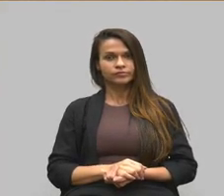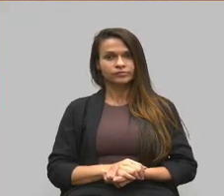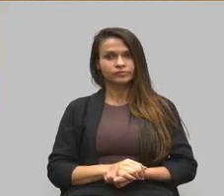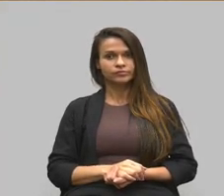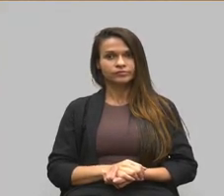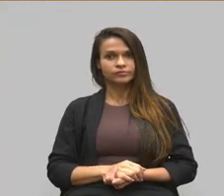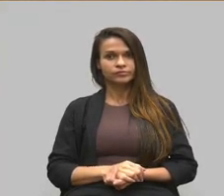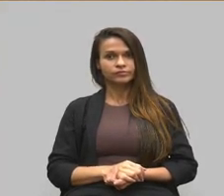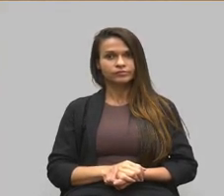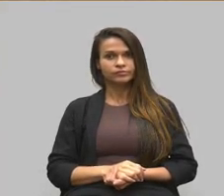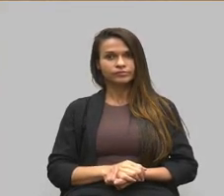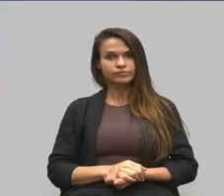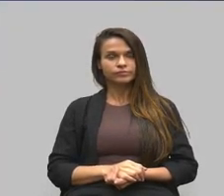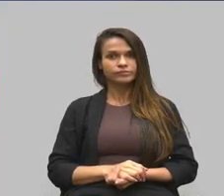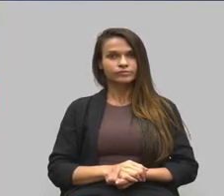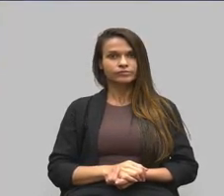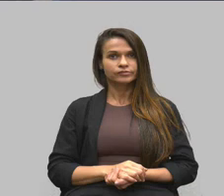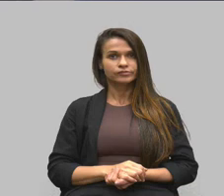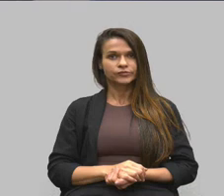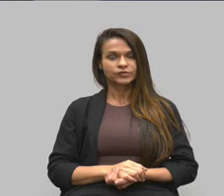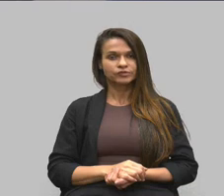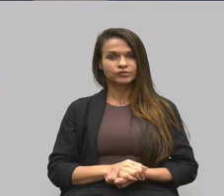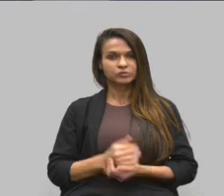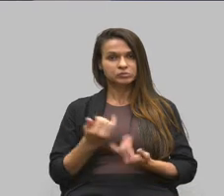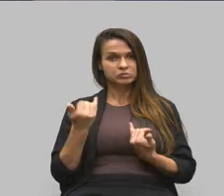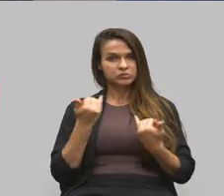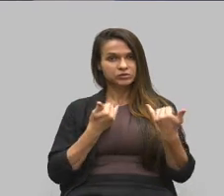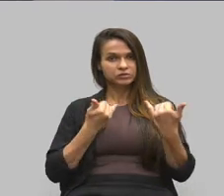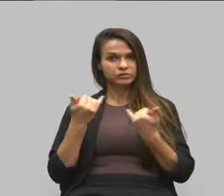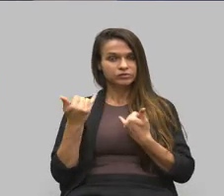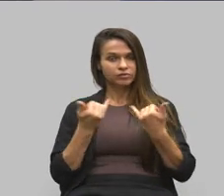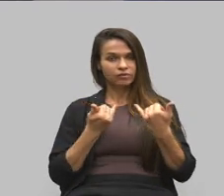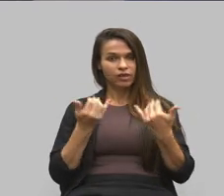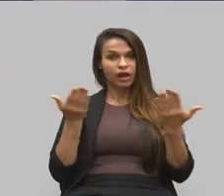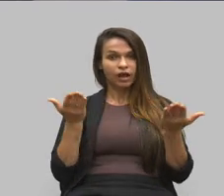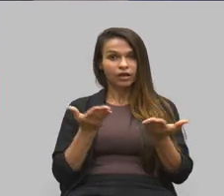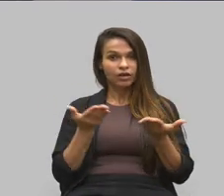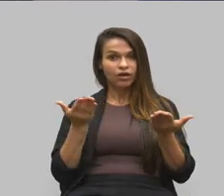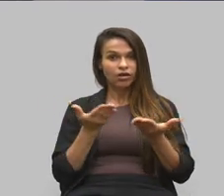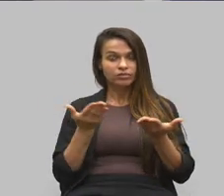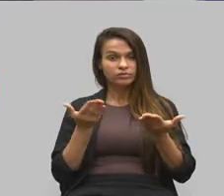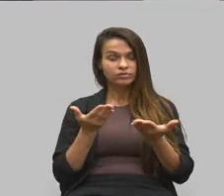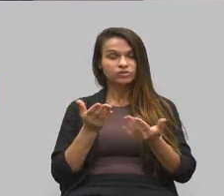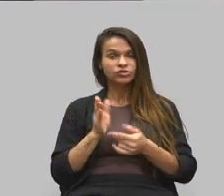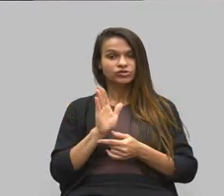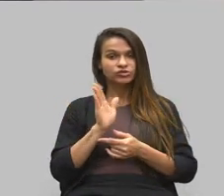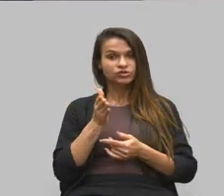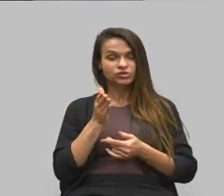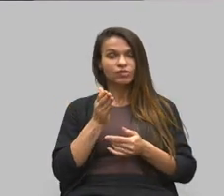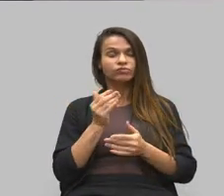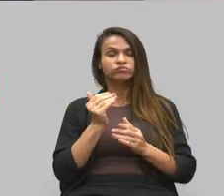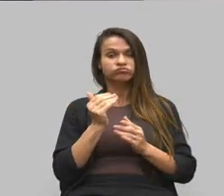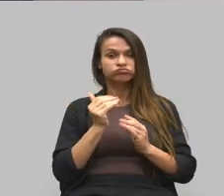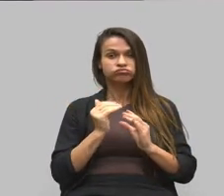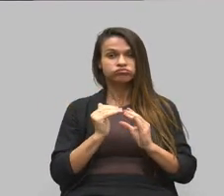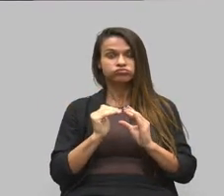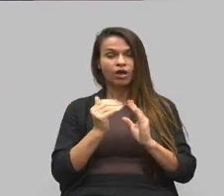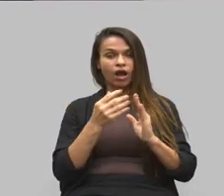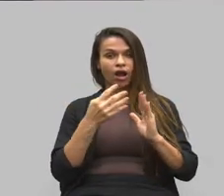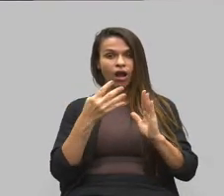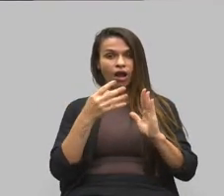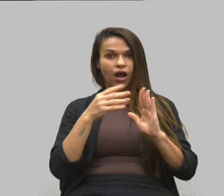vou fui informado que a partir de agora já vai estar sendo disponibilizado a lista